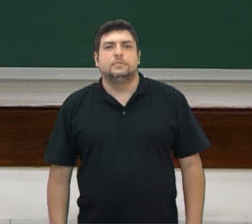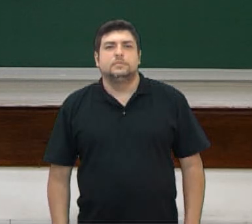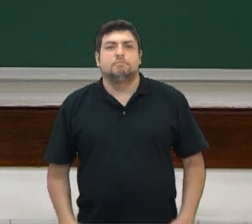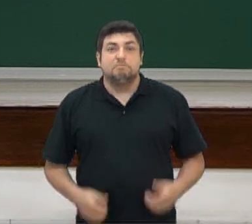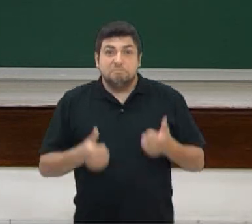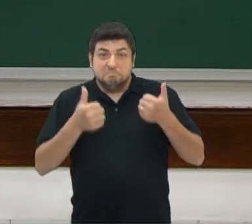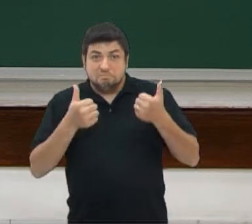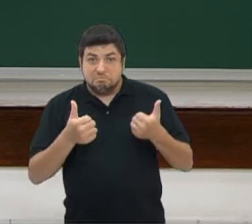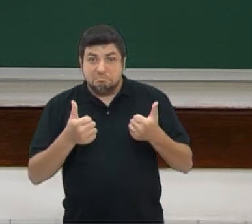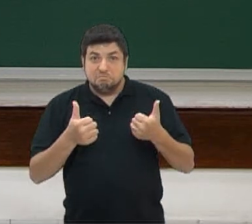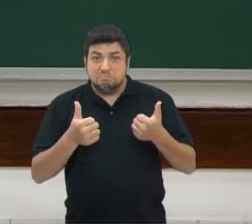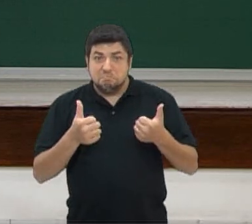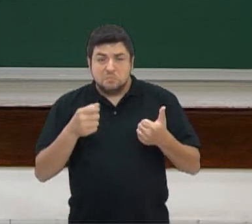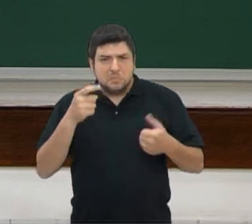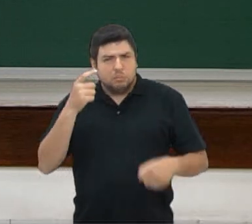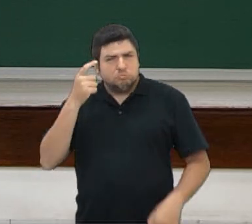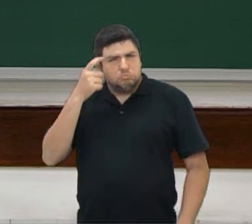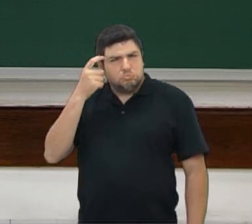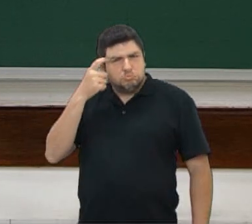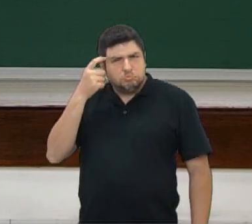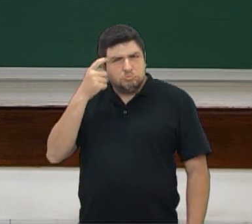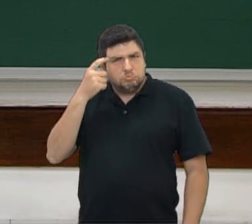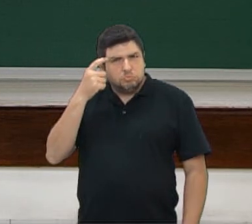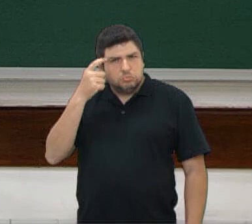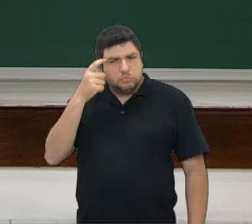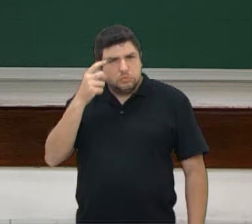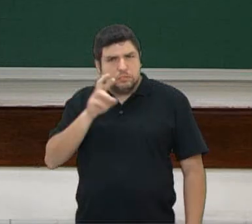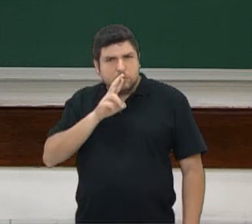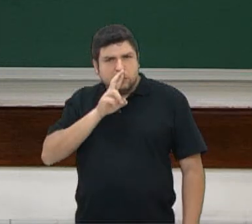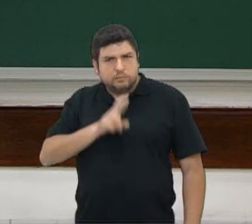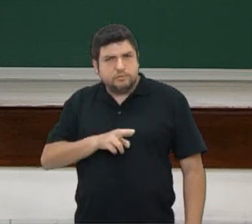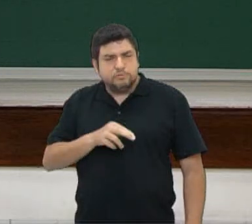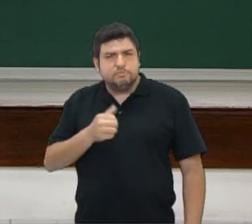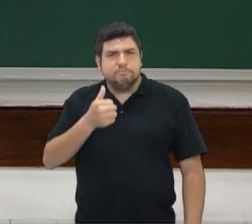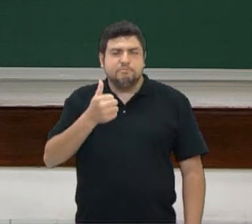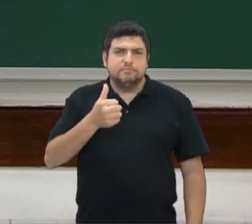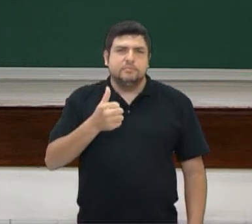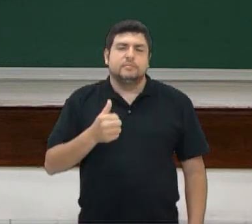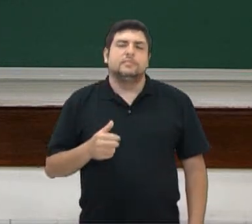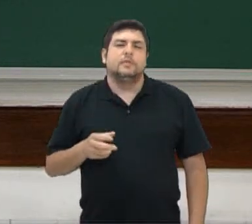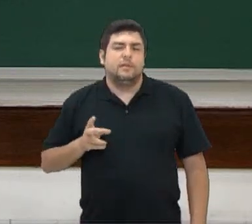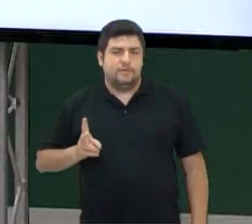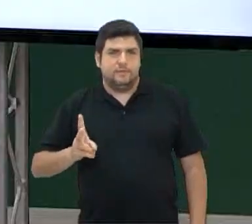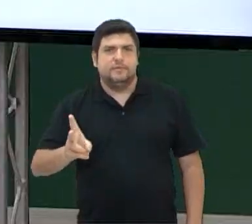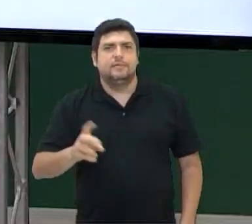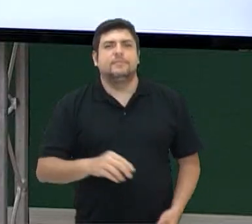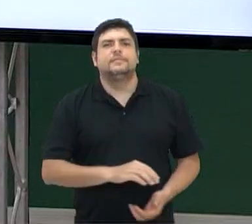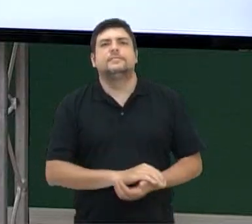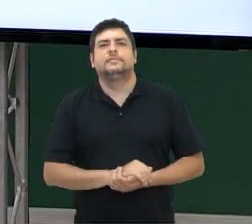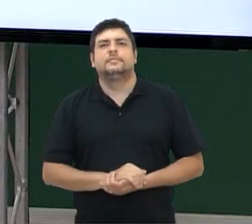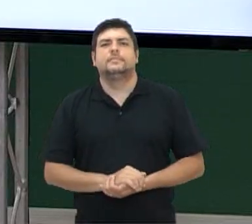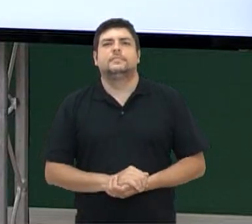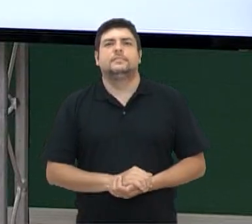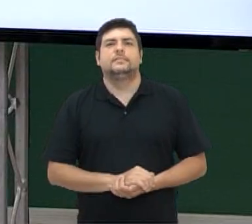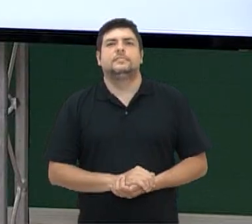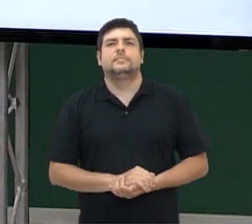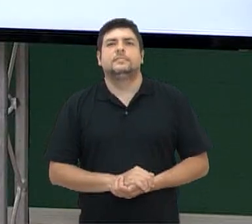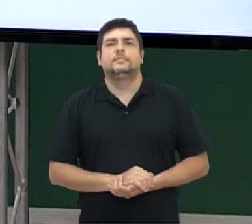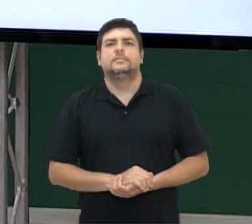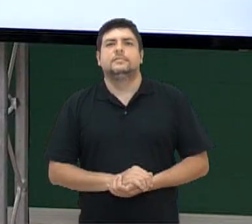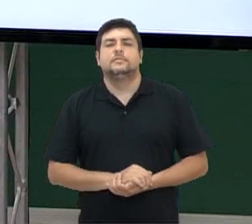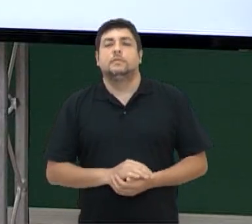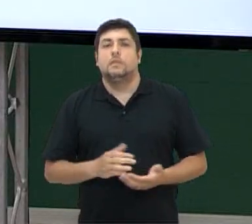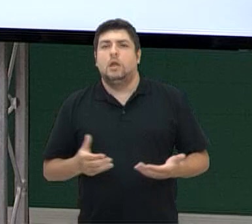E aí, alunos, pensaram, resolveram essa? Maravilha! Vamos adiante, então. Vem comigo. Vamos